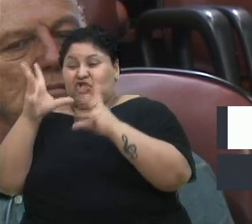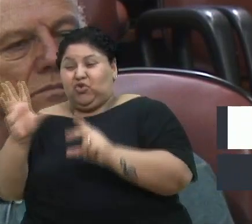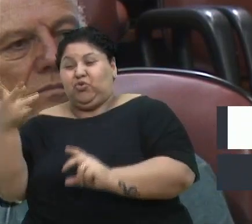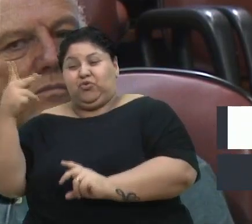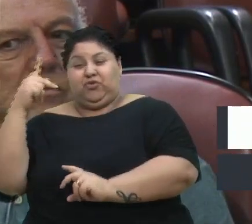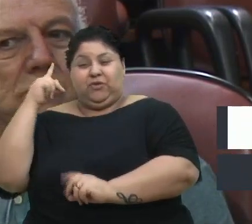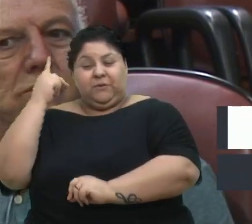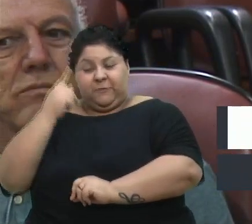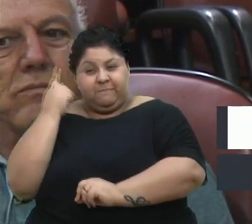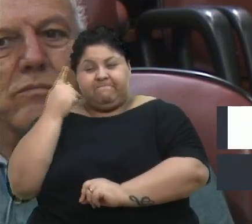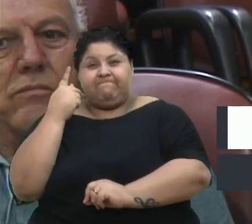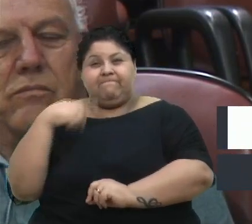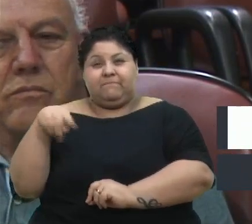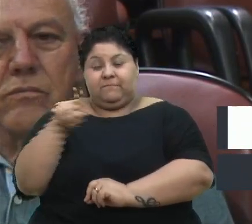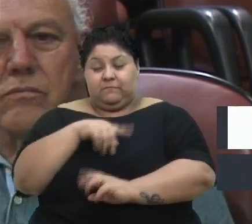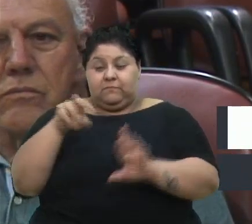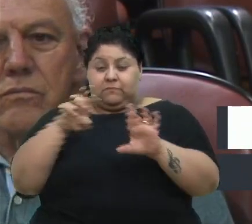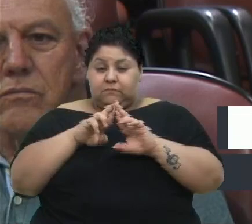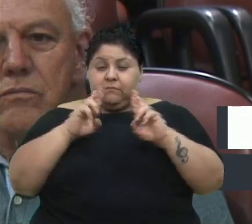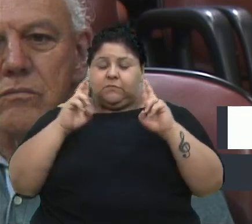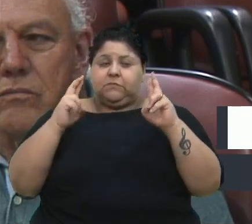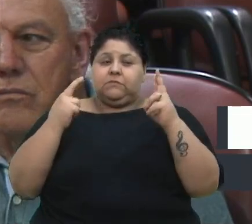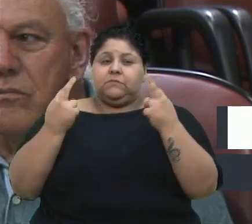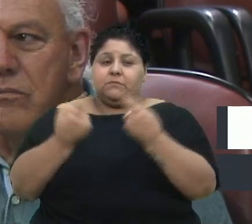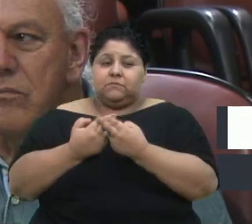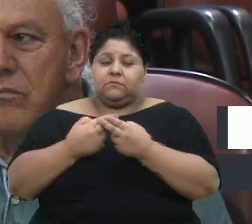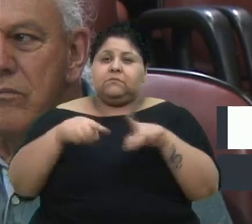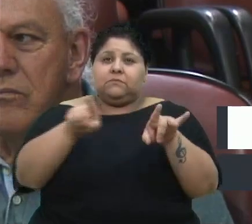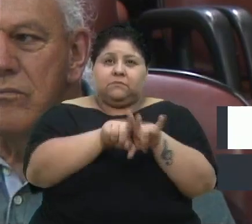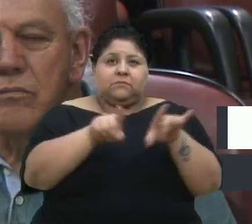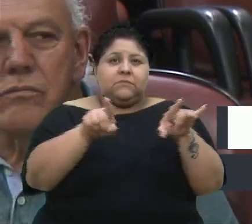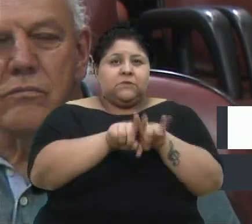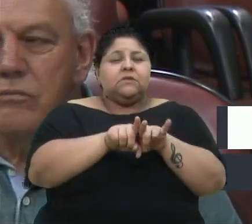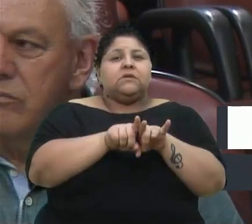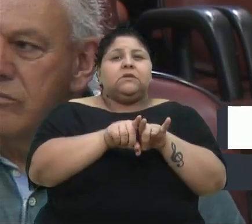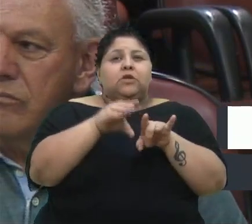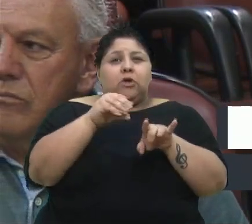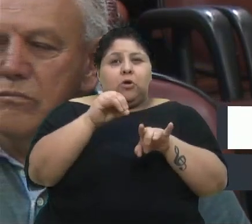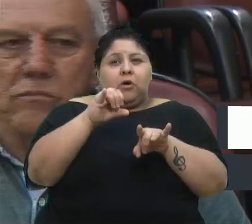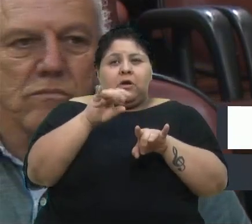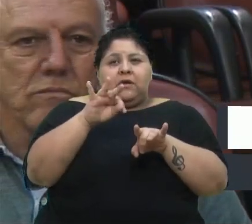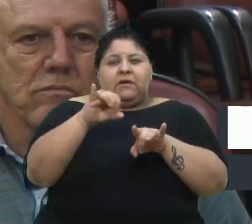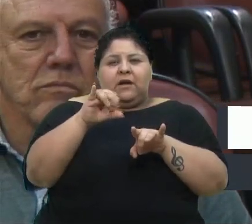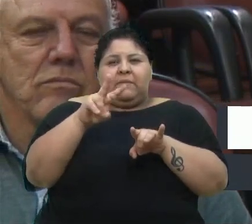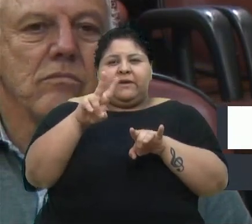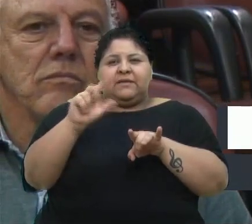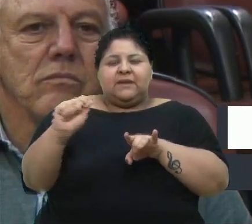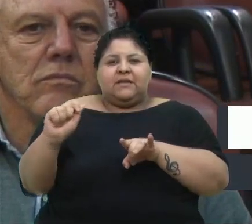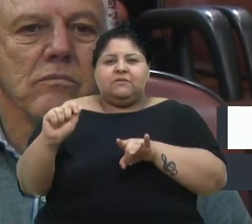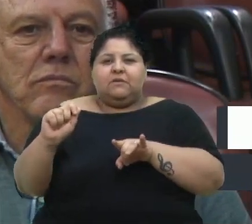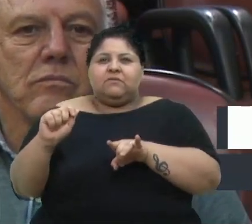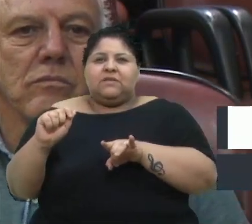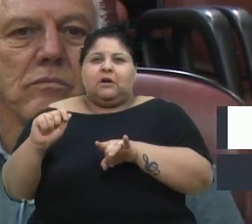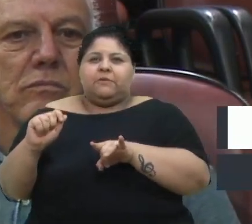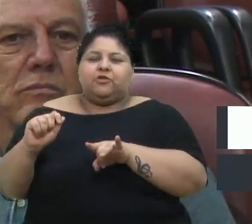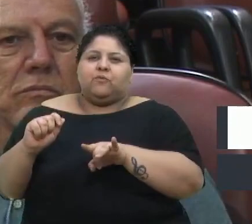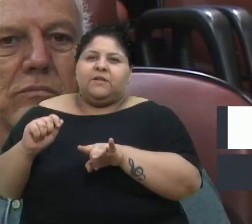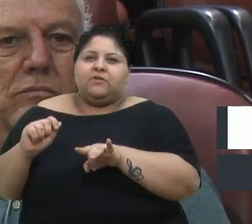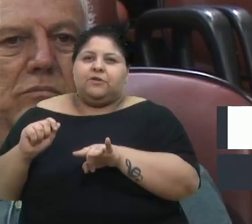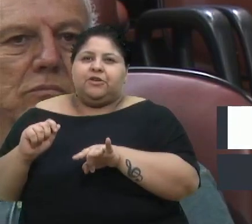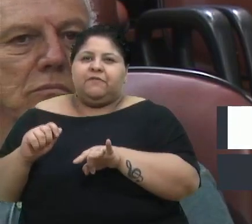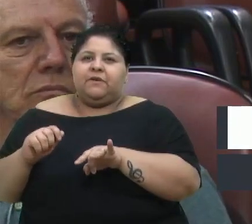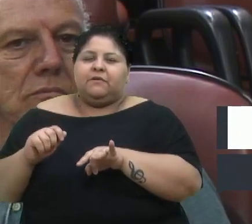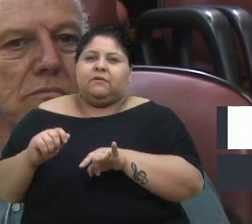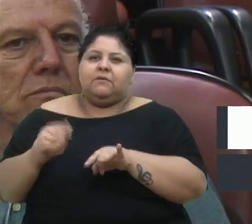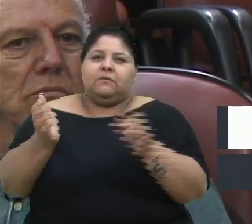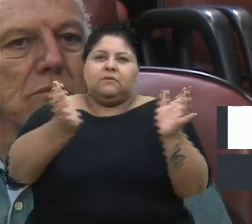vereadoras nas reuniões e também nas oitivas da CPI da Saúde. Olha, colegas, vocês